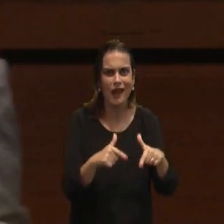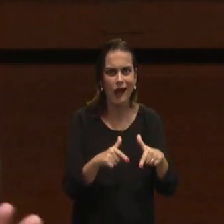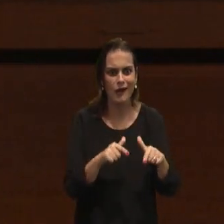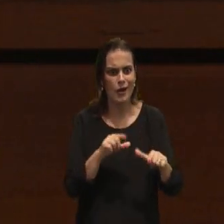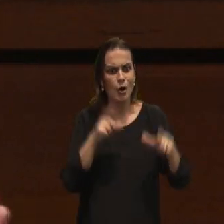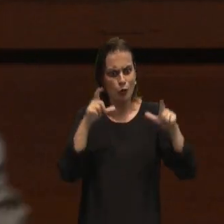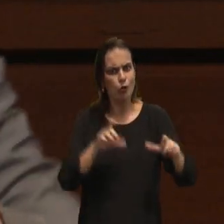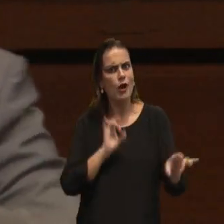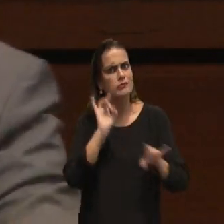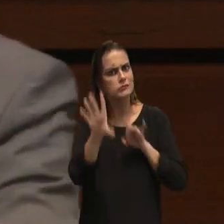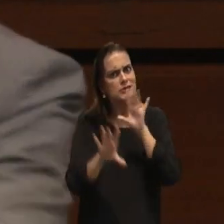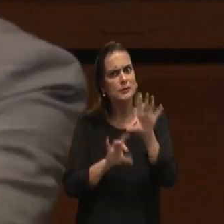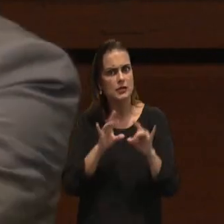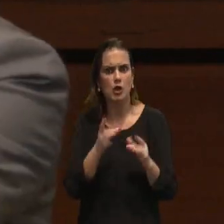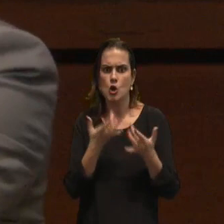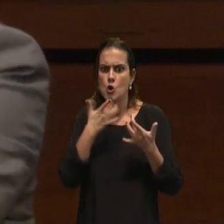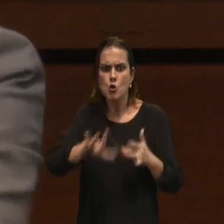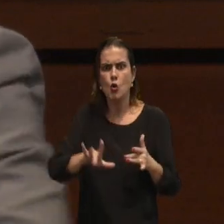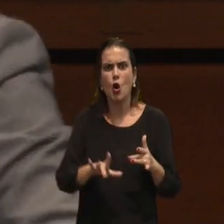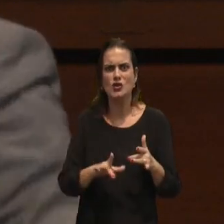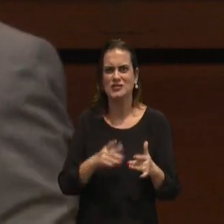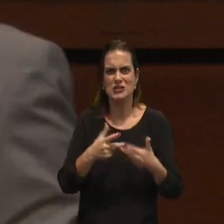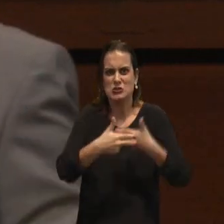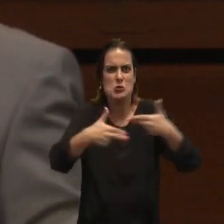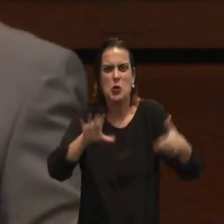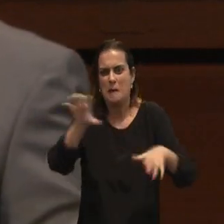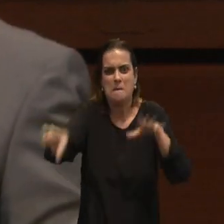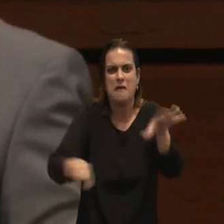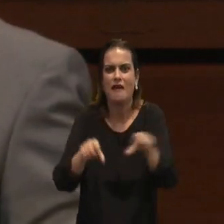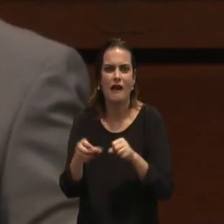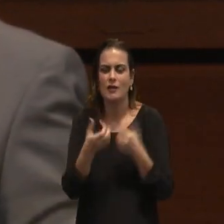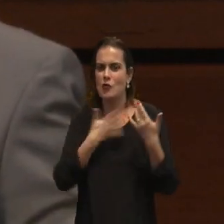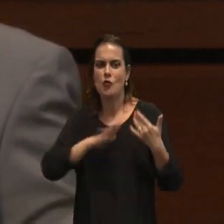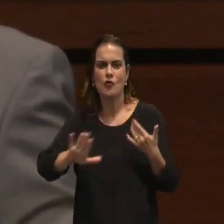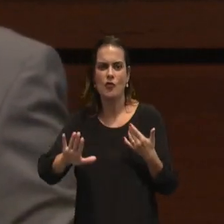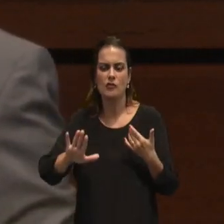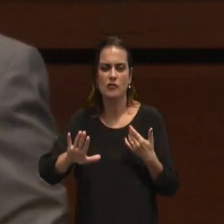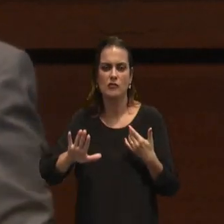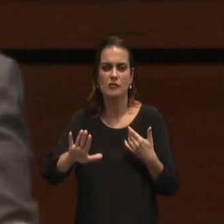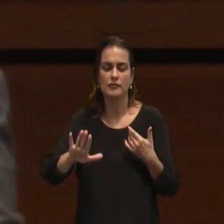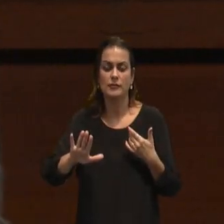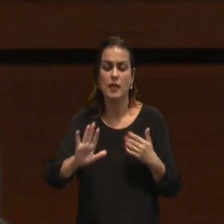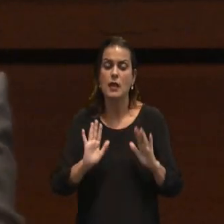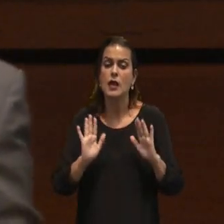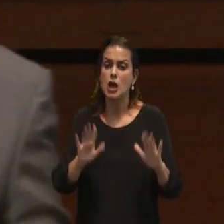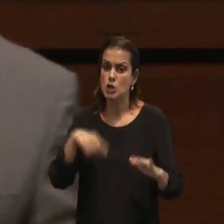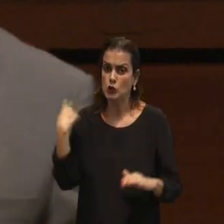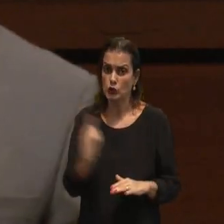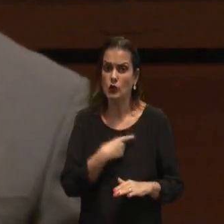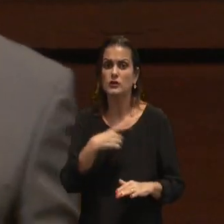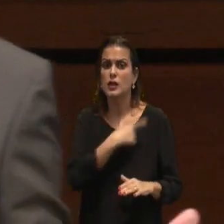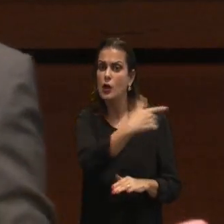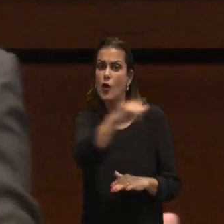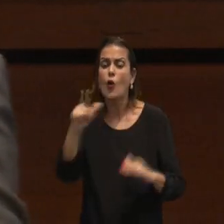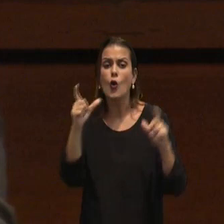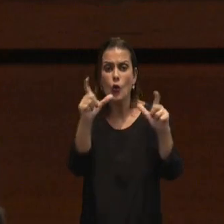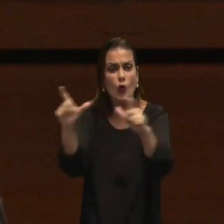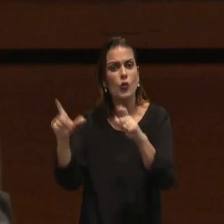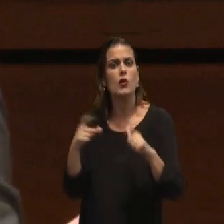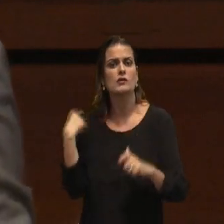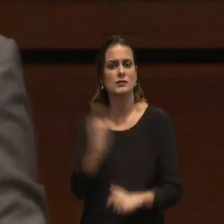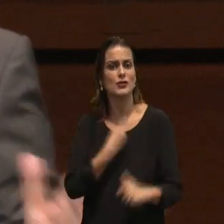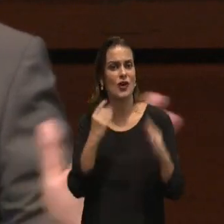pessoas, inclusive, não gostam que mexam, inclusive, em nada em sua mesa. Nós temos determinados lugares em nossa